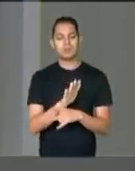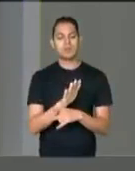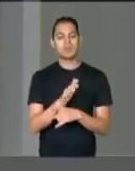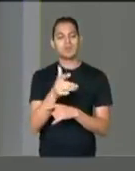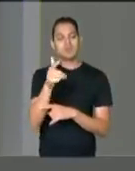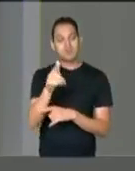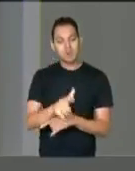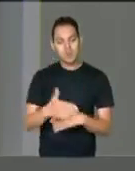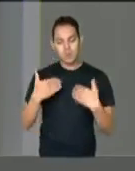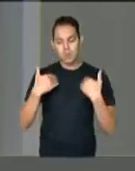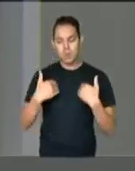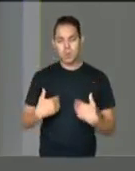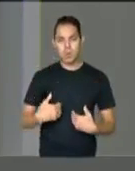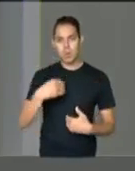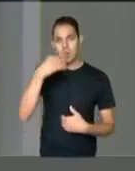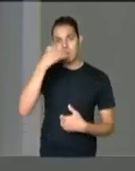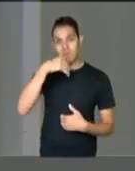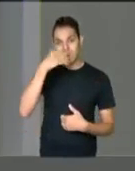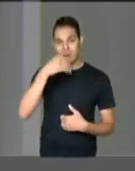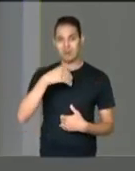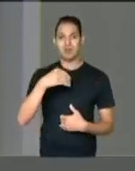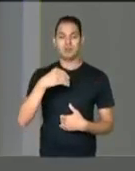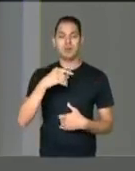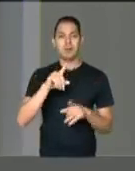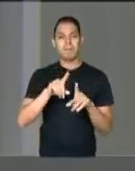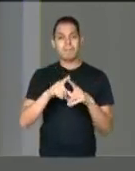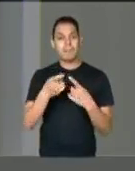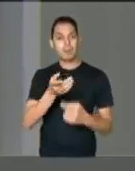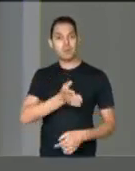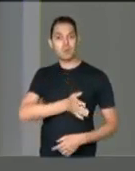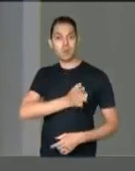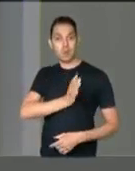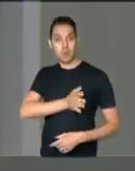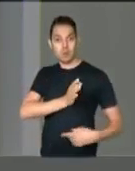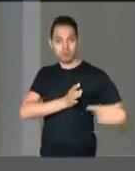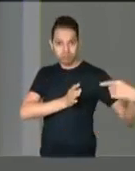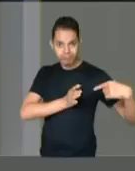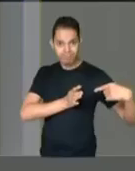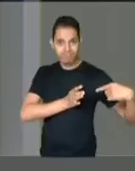Repito, frágil fisicamente, mas um coração